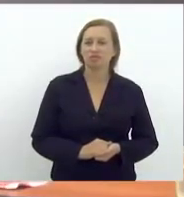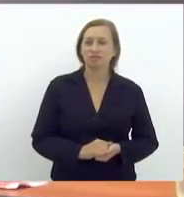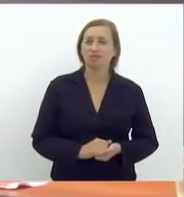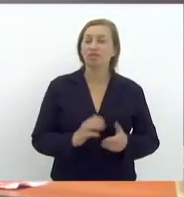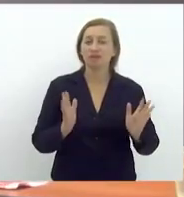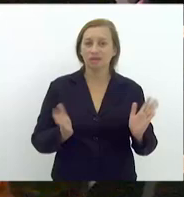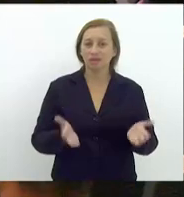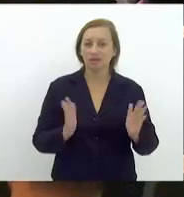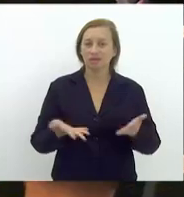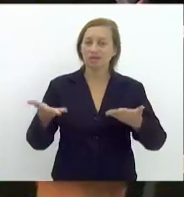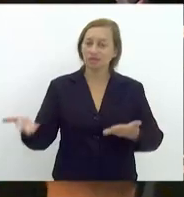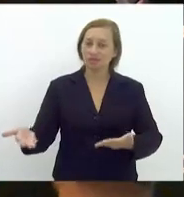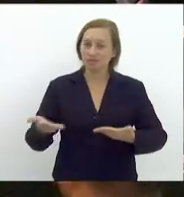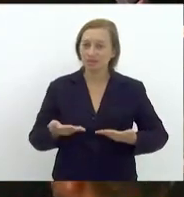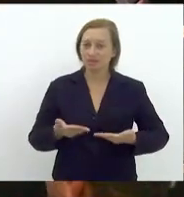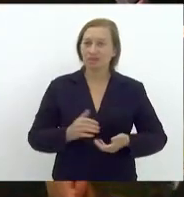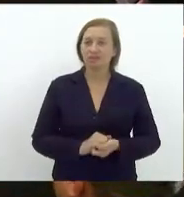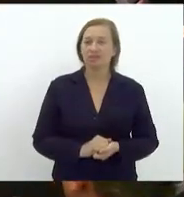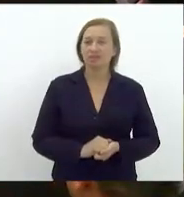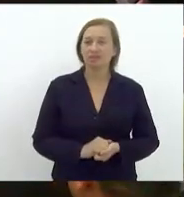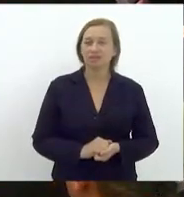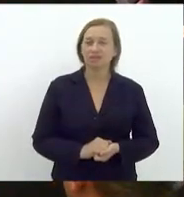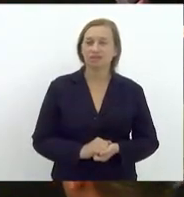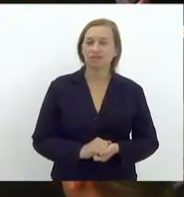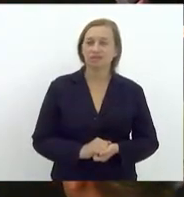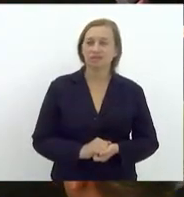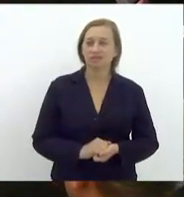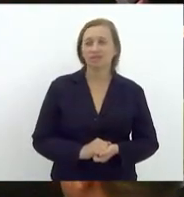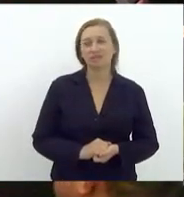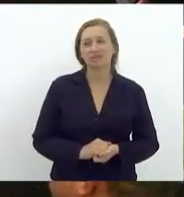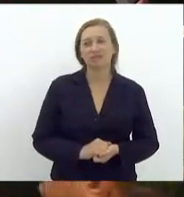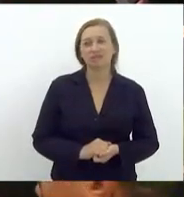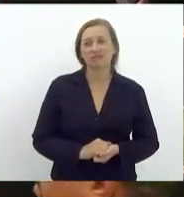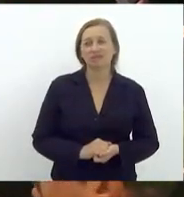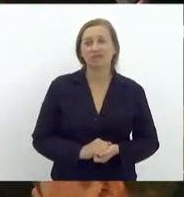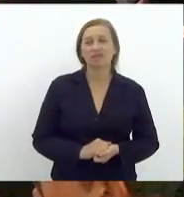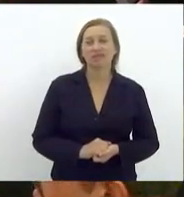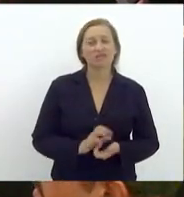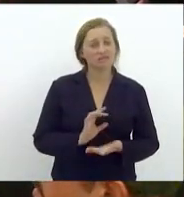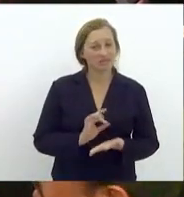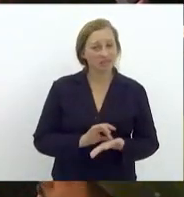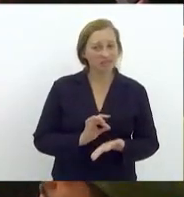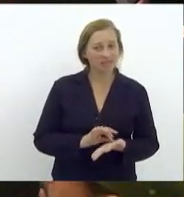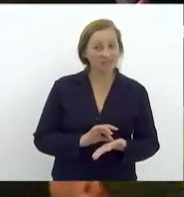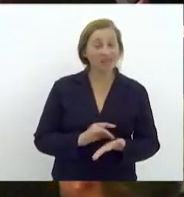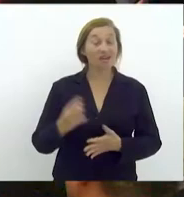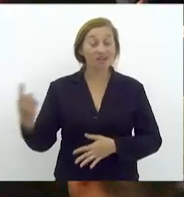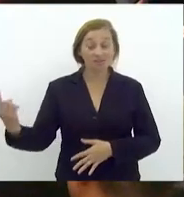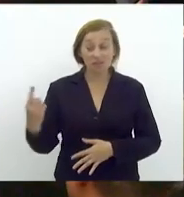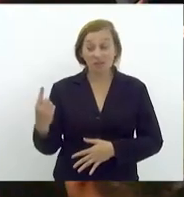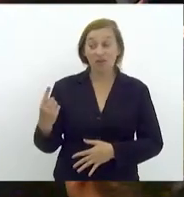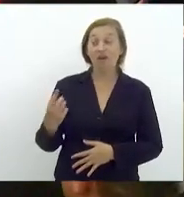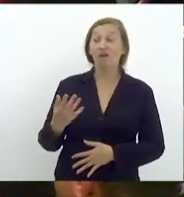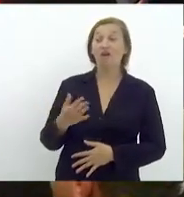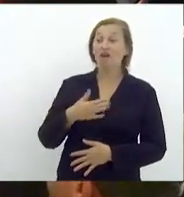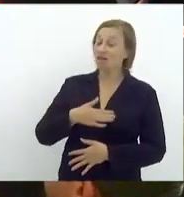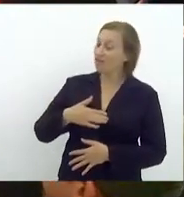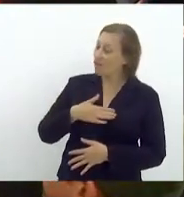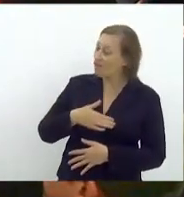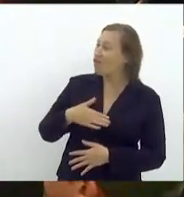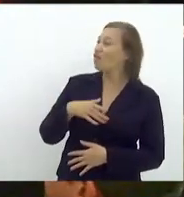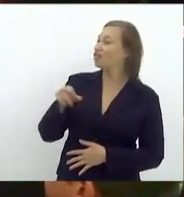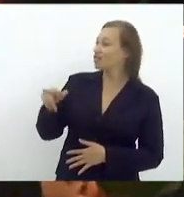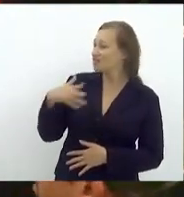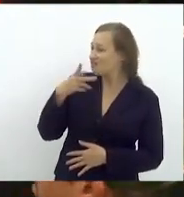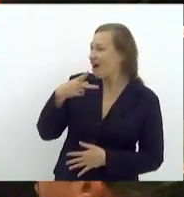agora quero chamar aqui a nossa querida ela realmente ela chegou eu falei olha eu gosto quando você